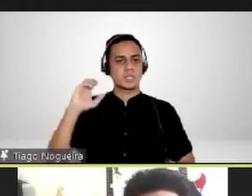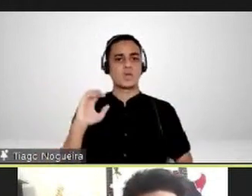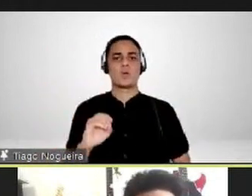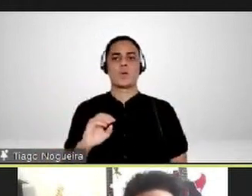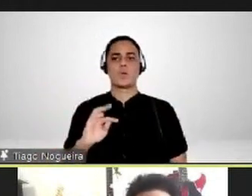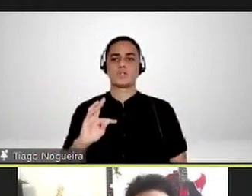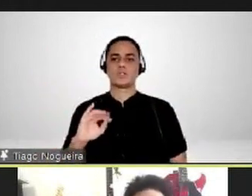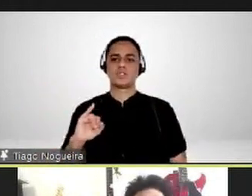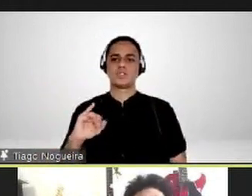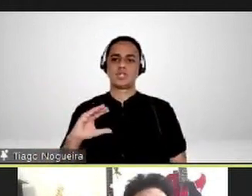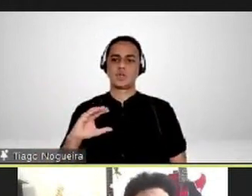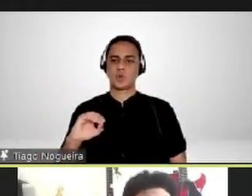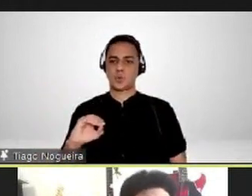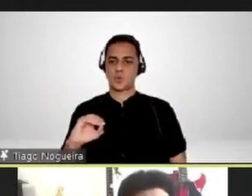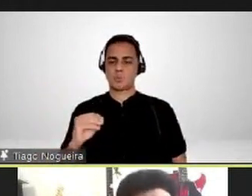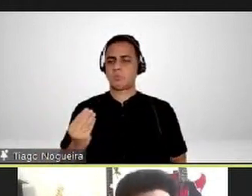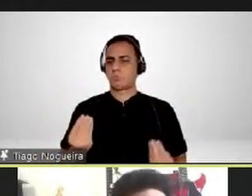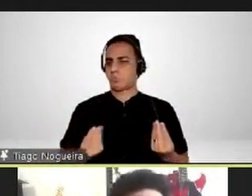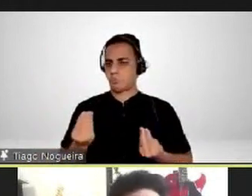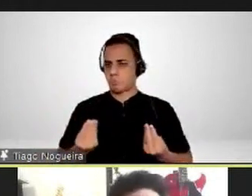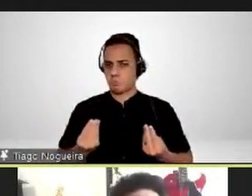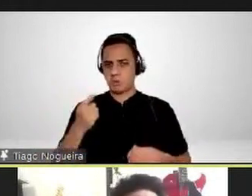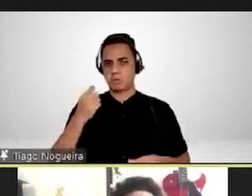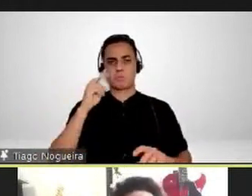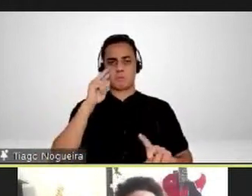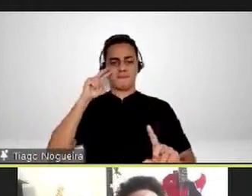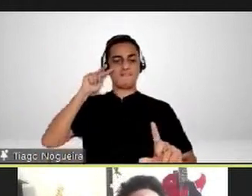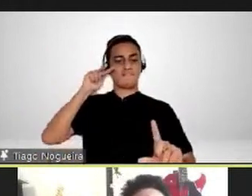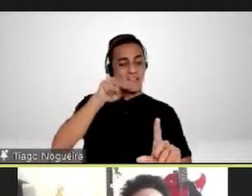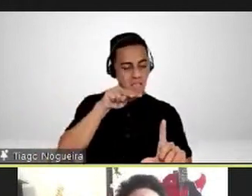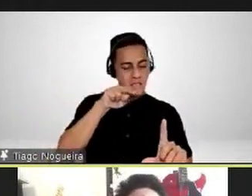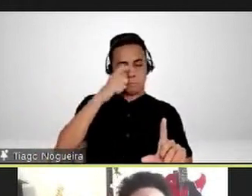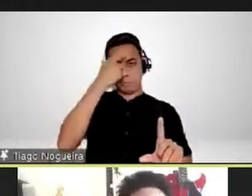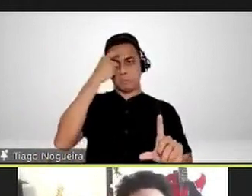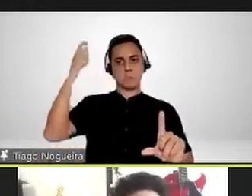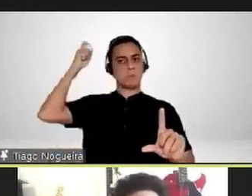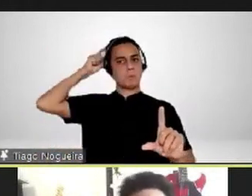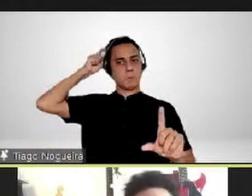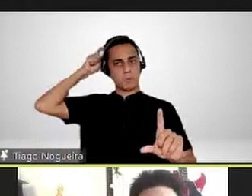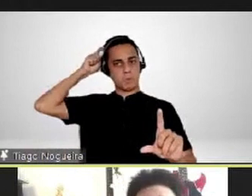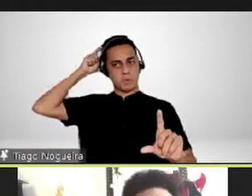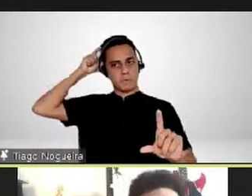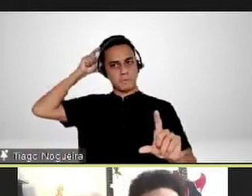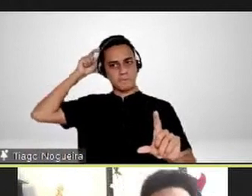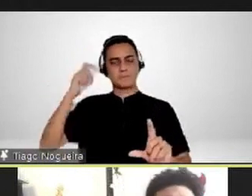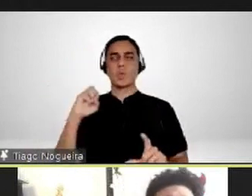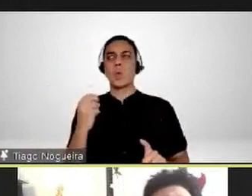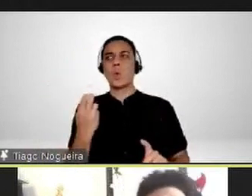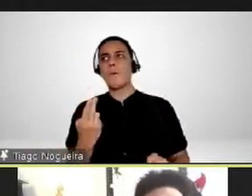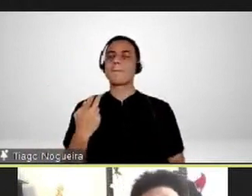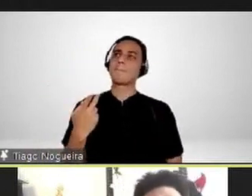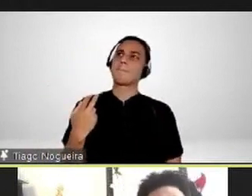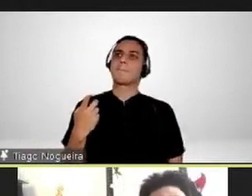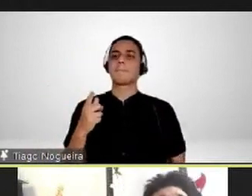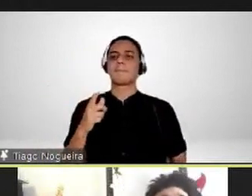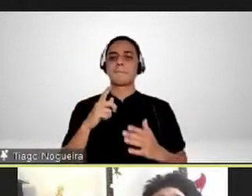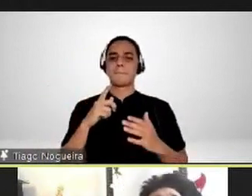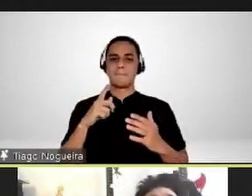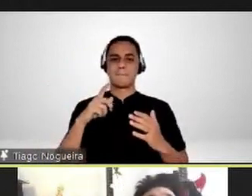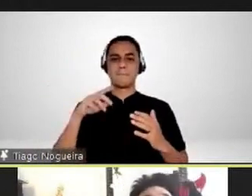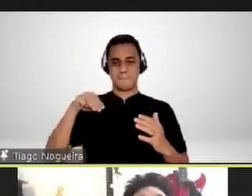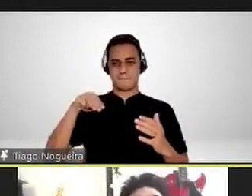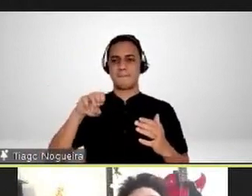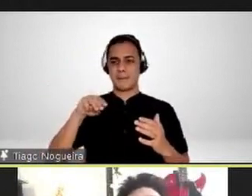A memória estaria, né, os psicanalistas falariam melhor, mas estaria no lugar do pré-consciente, algo que ainda você consegue acessar. Deixa